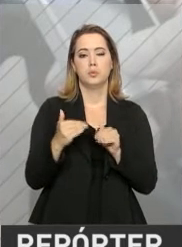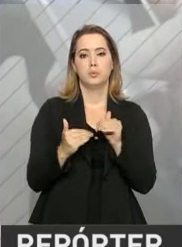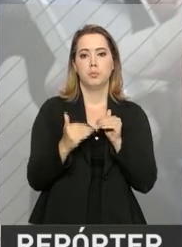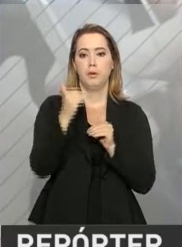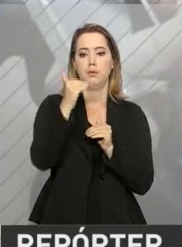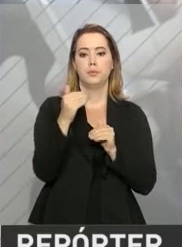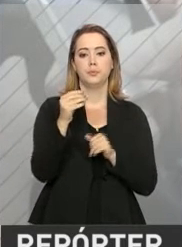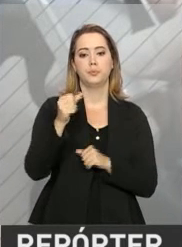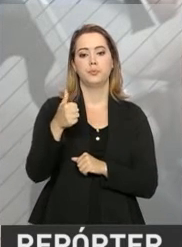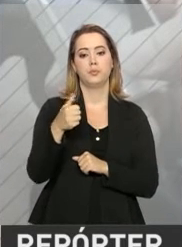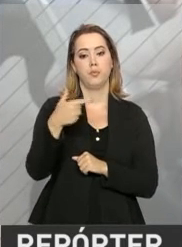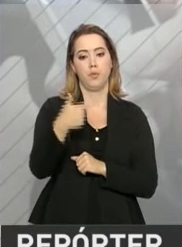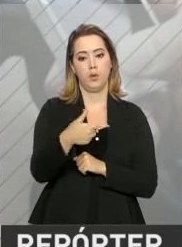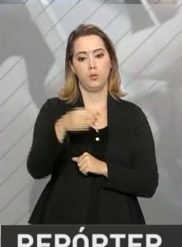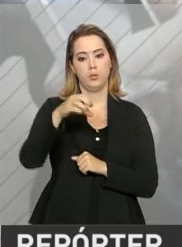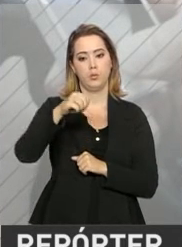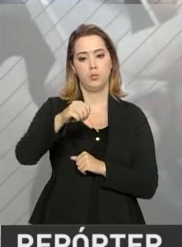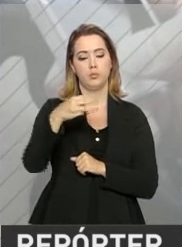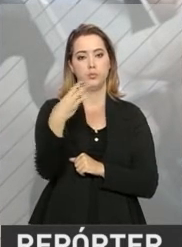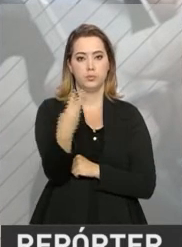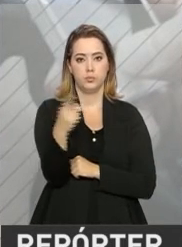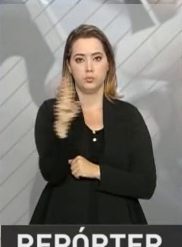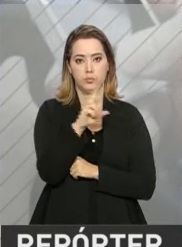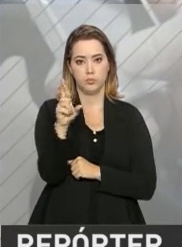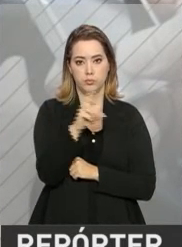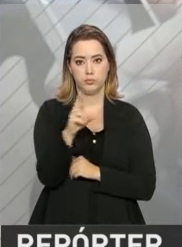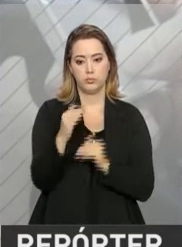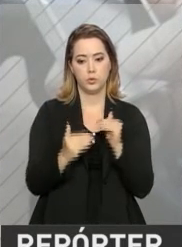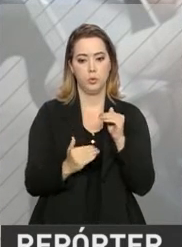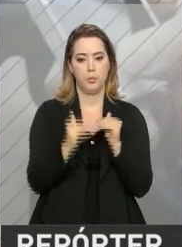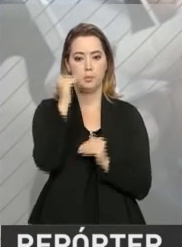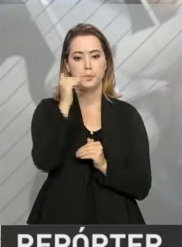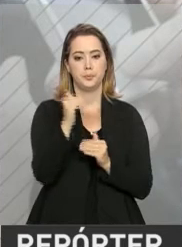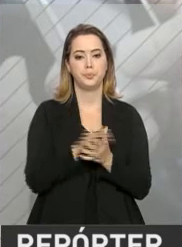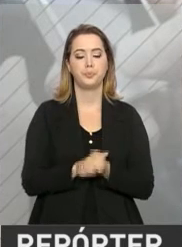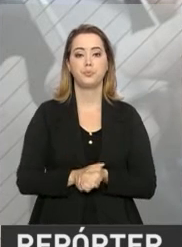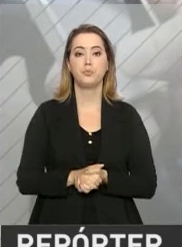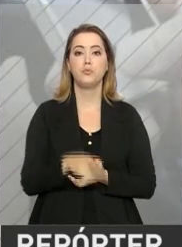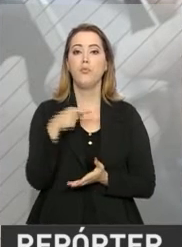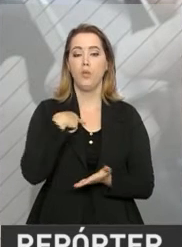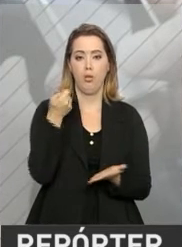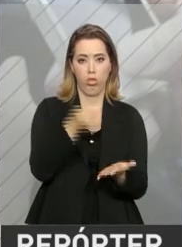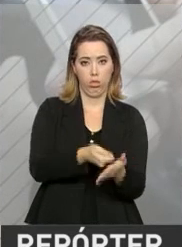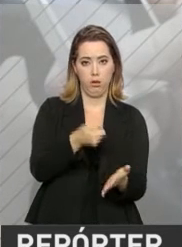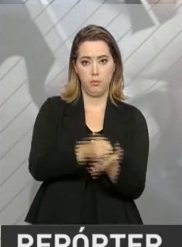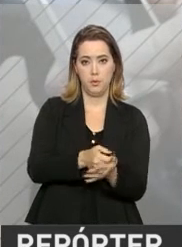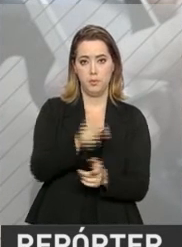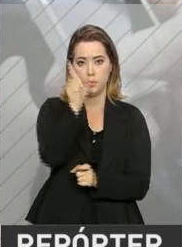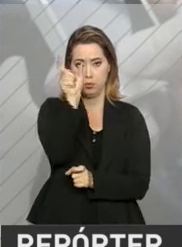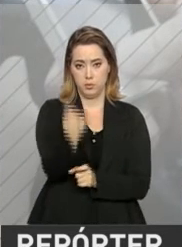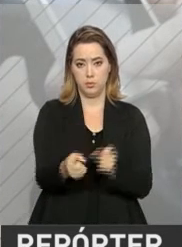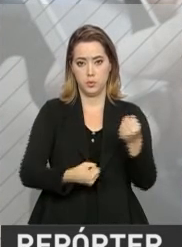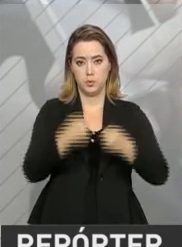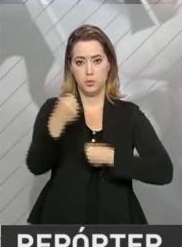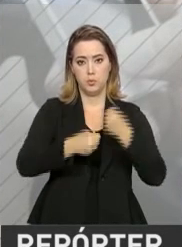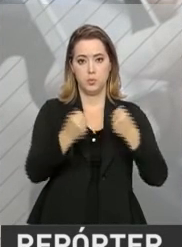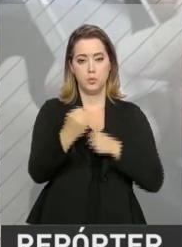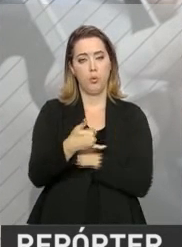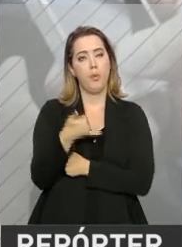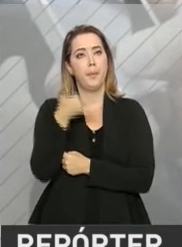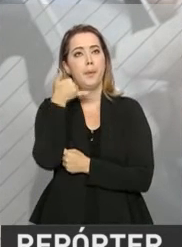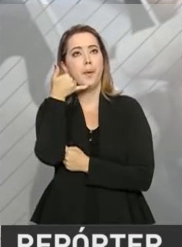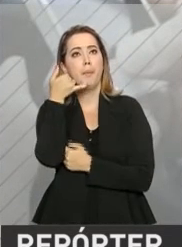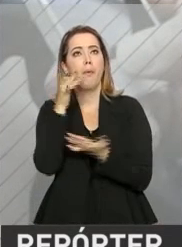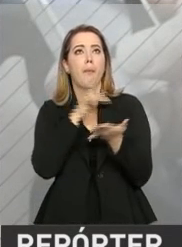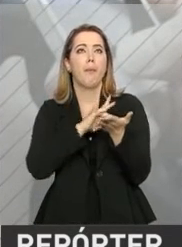para R$ 293,47. E a punição do motorista que for flagrado falando ou